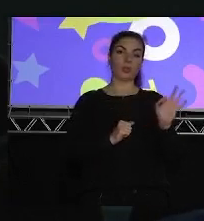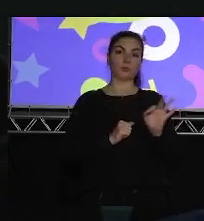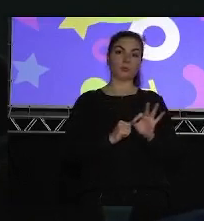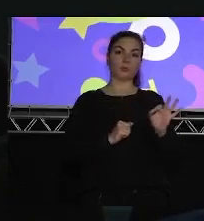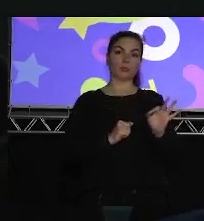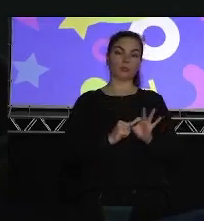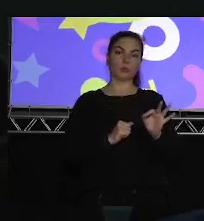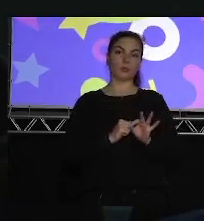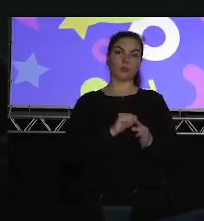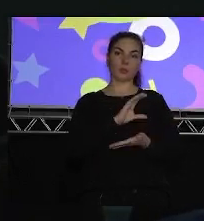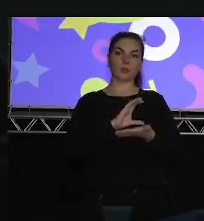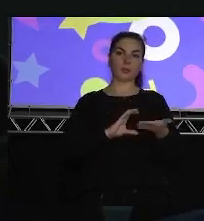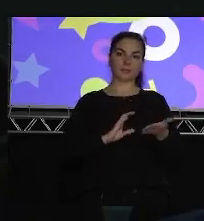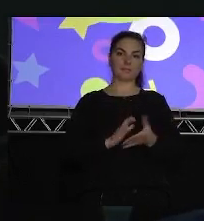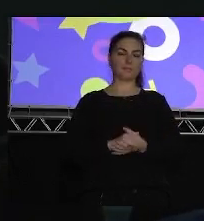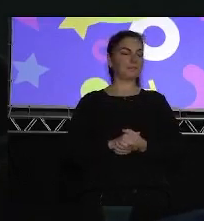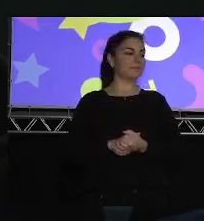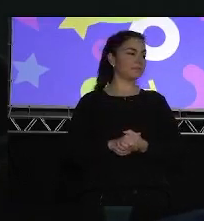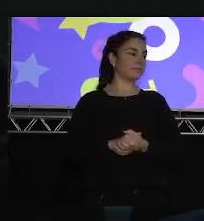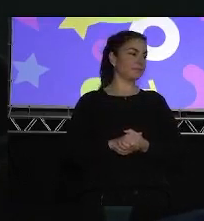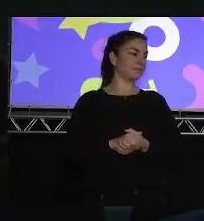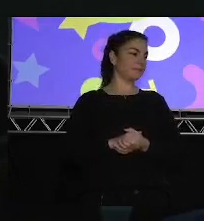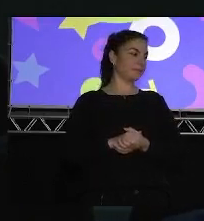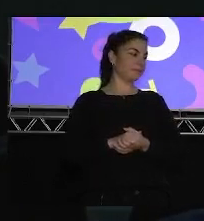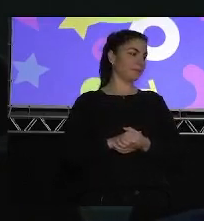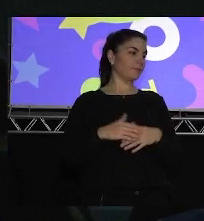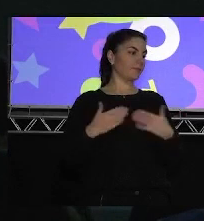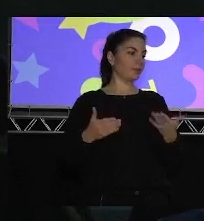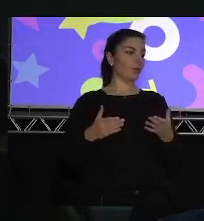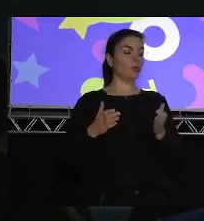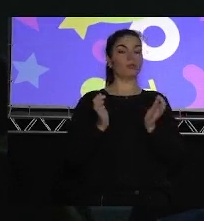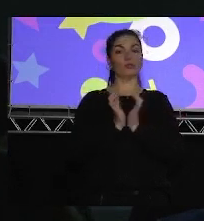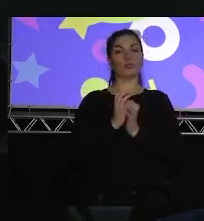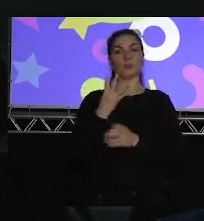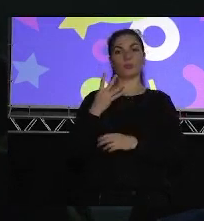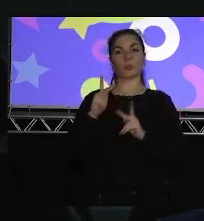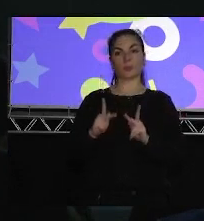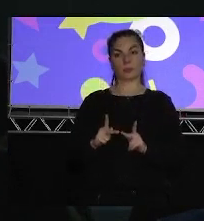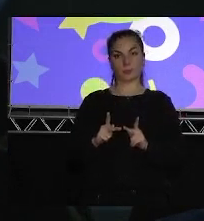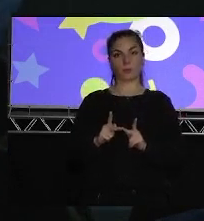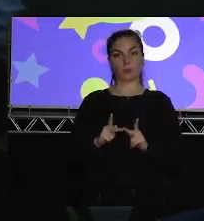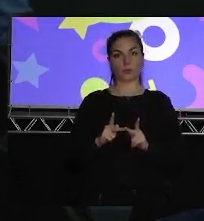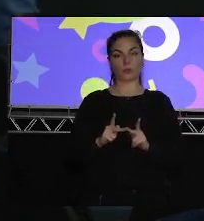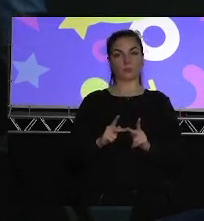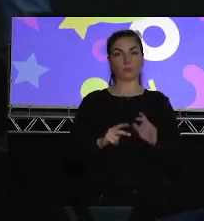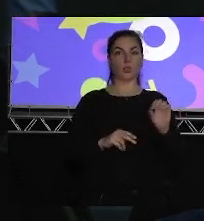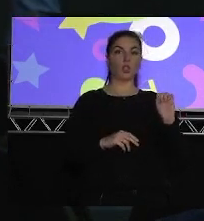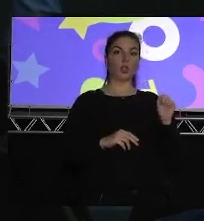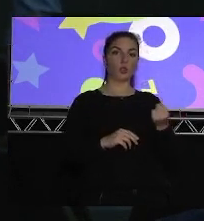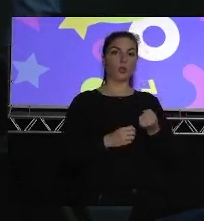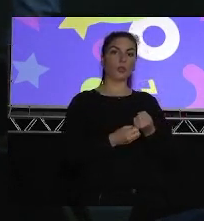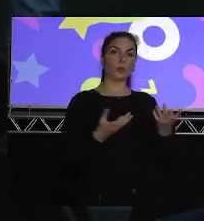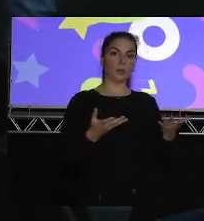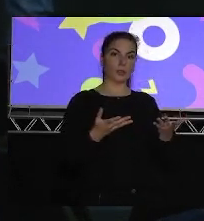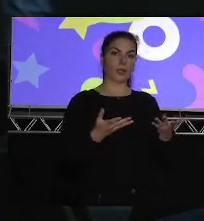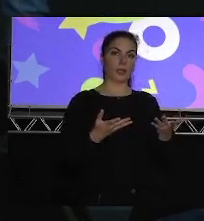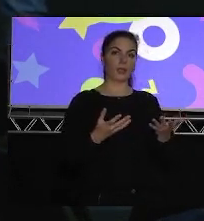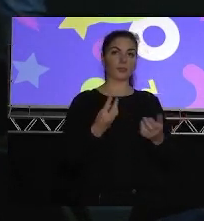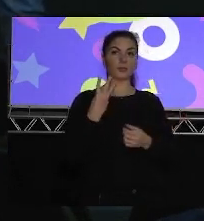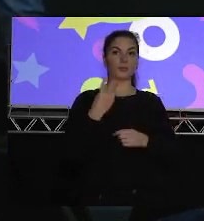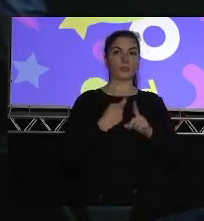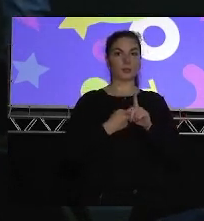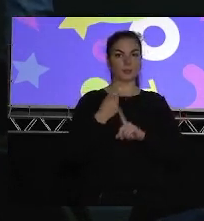foi a consultoria. E aí, um time de 4 pessoas e 8 entregas em 3